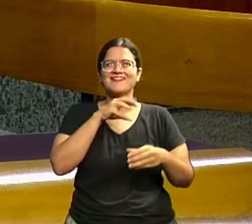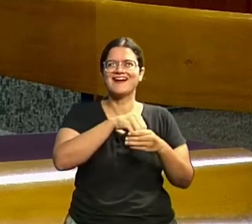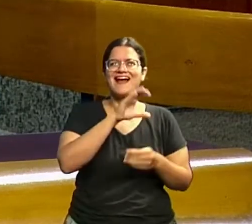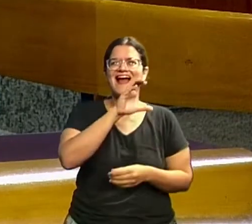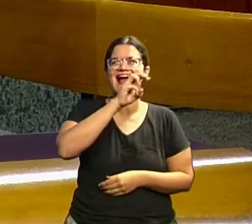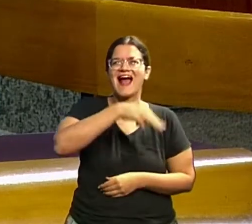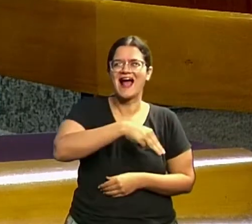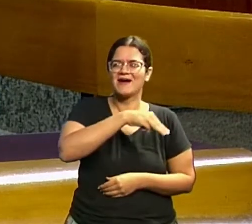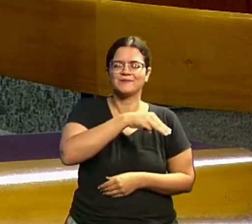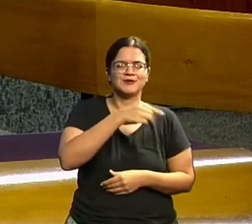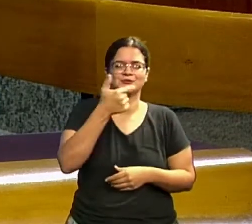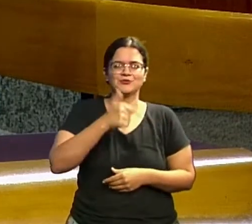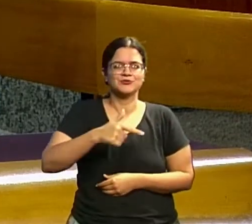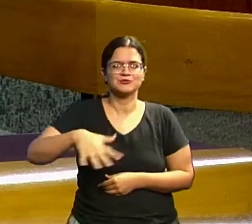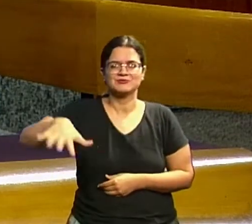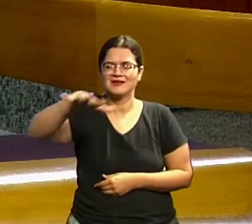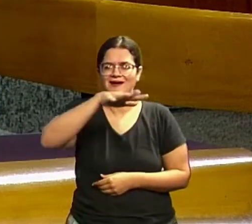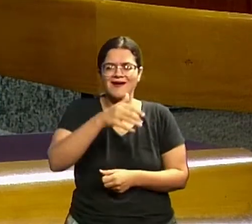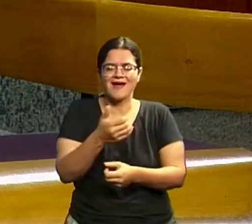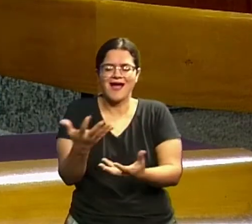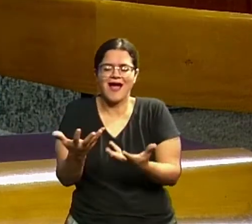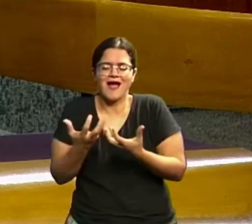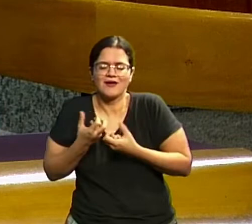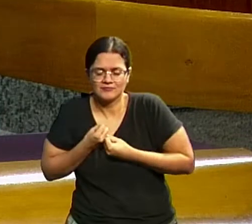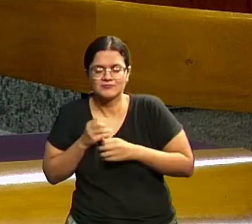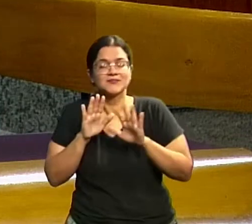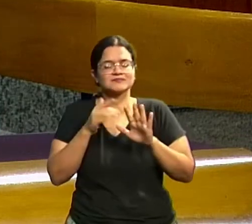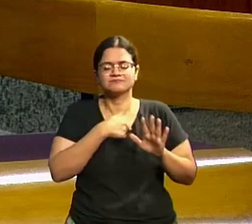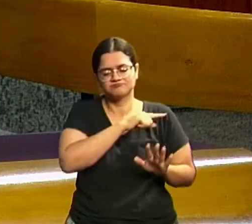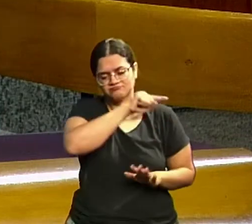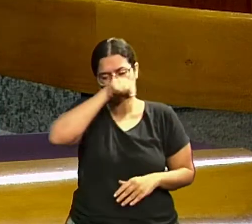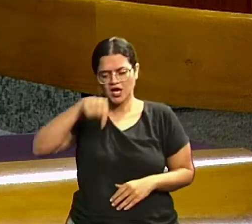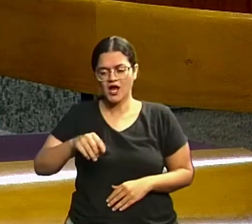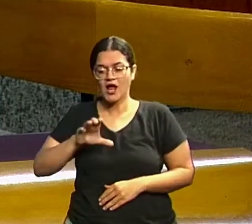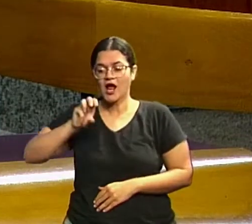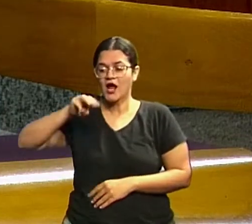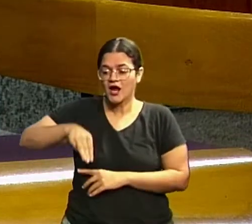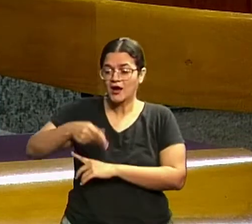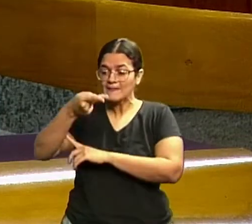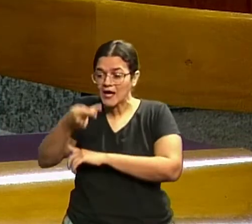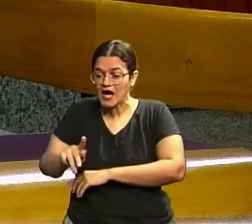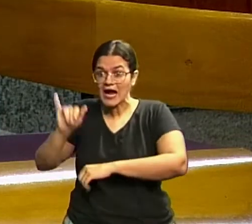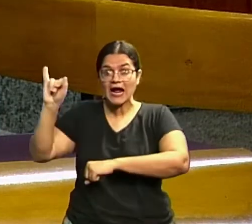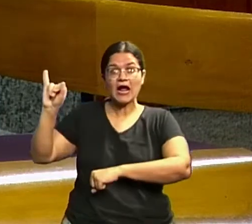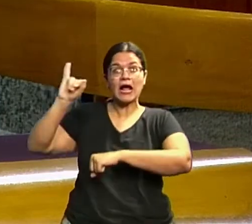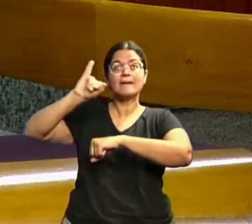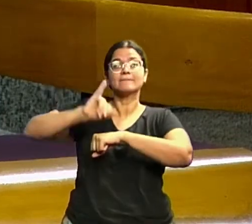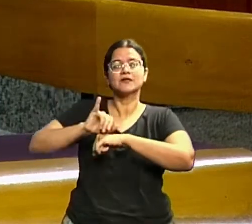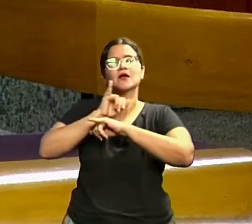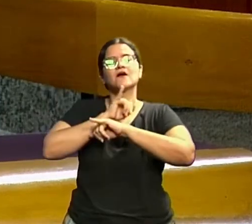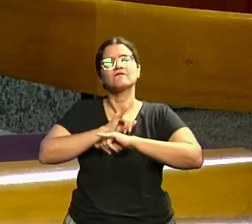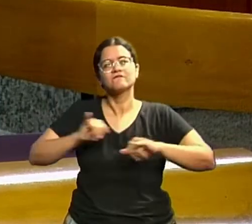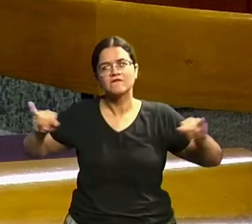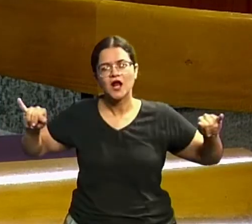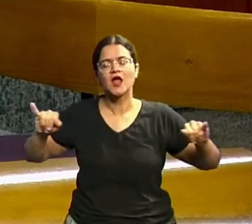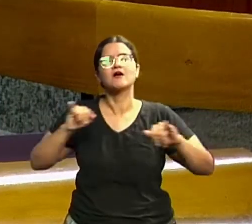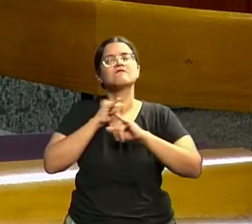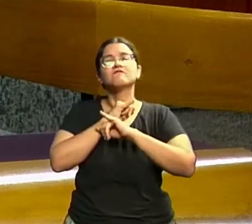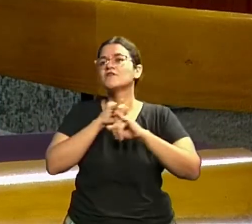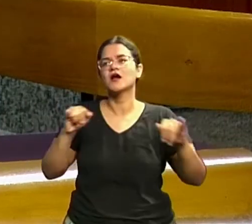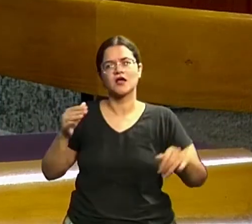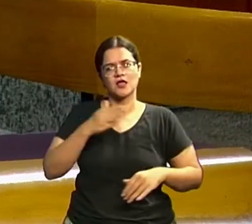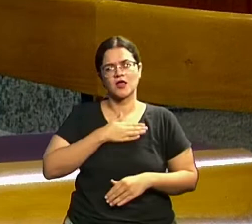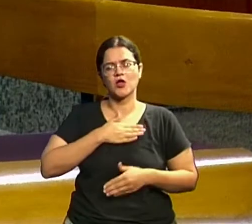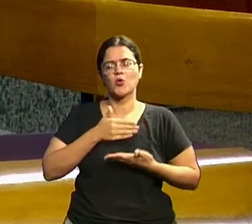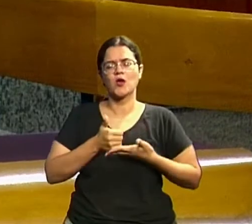esse privilégio, esse espaço, mas eu quero aqui na Câmara da Capital deixar registrado o